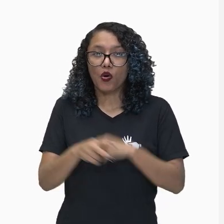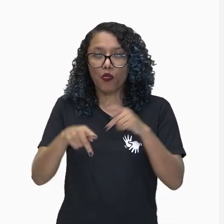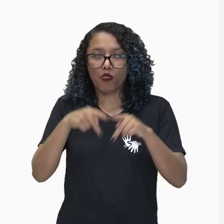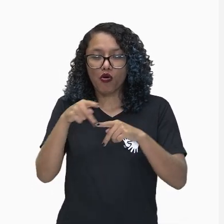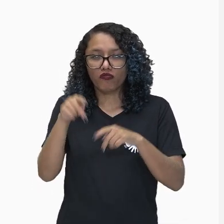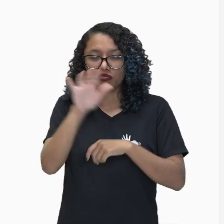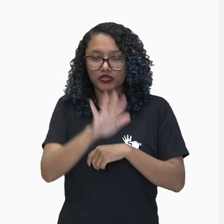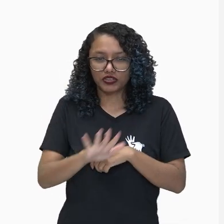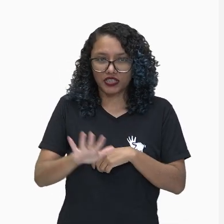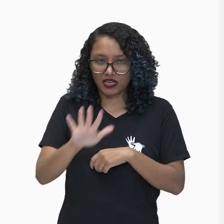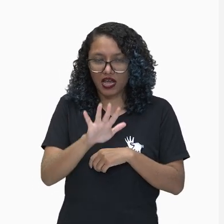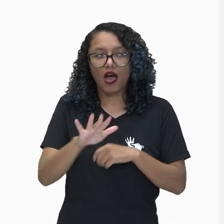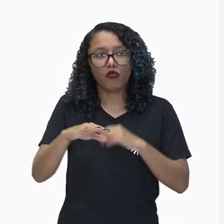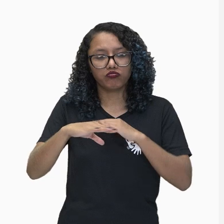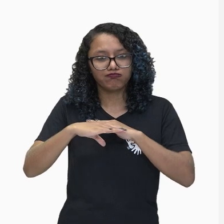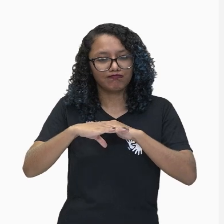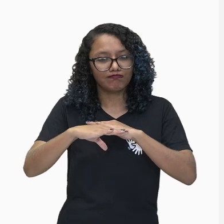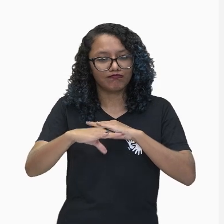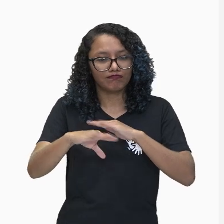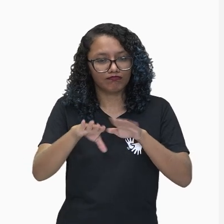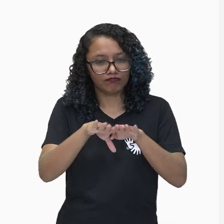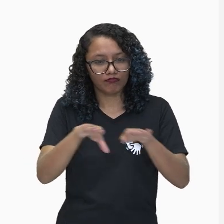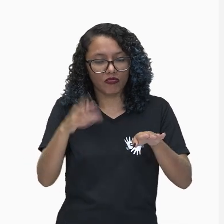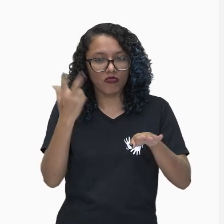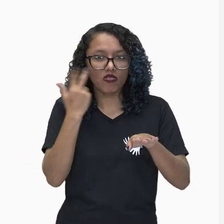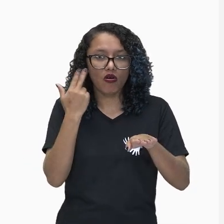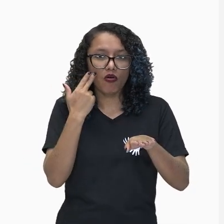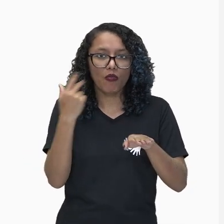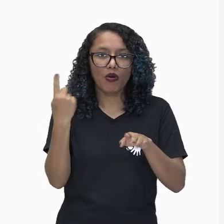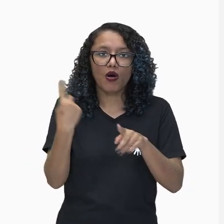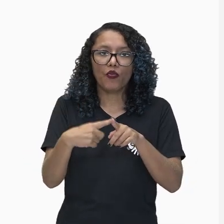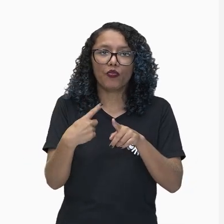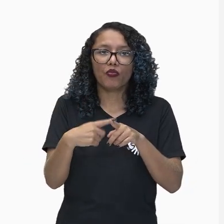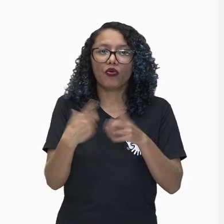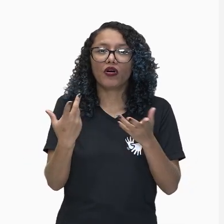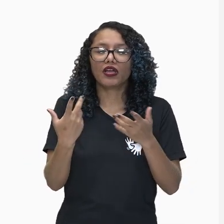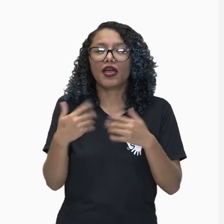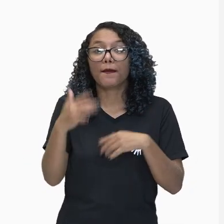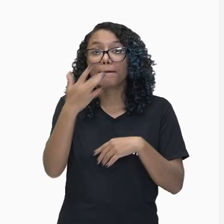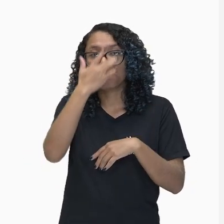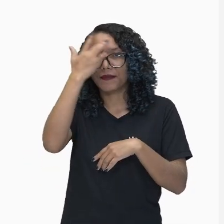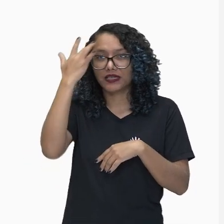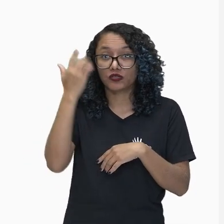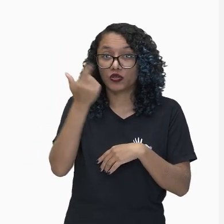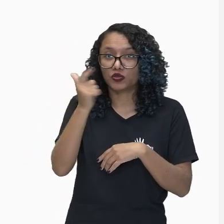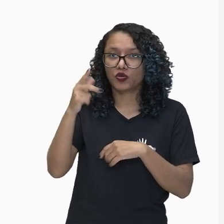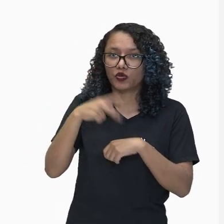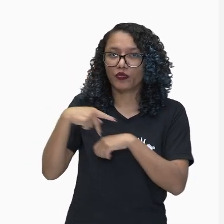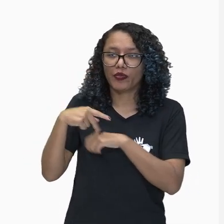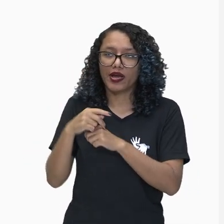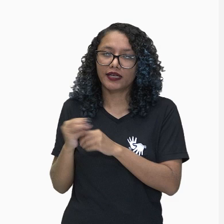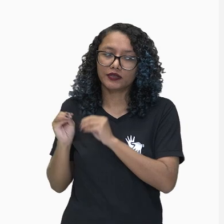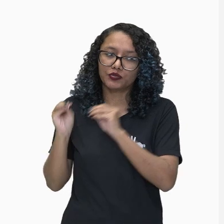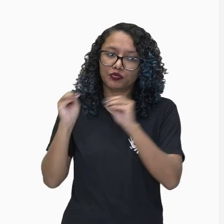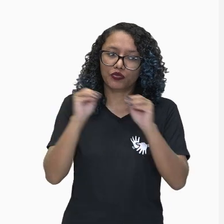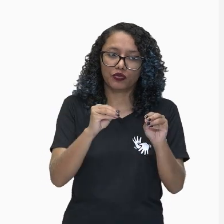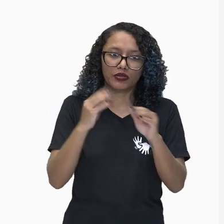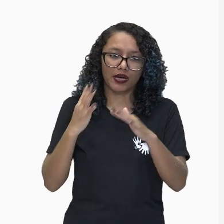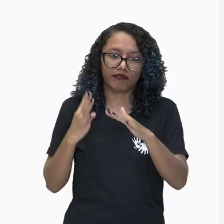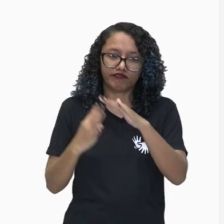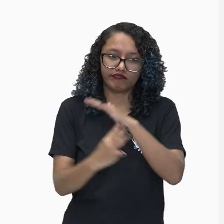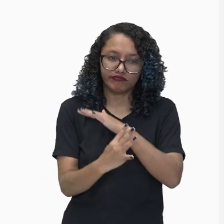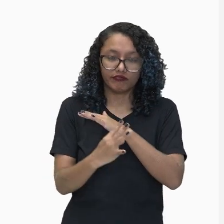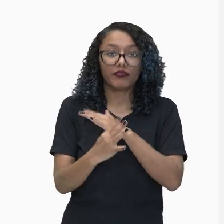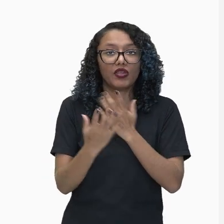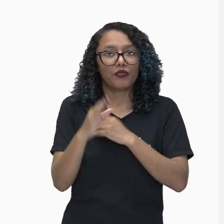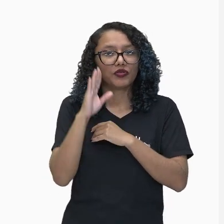relativamente estável, graças ao quê? A imigração, pessoas vindo de outros lugares, principalmente ali dos